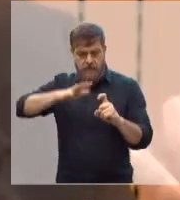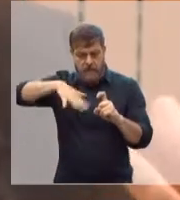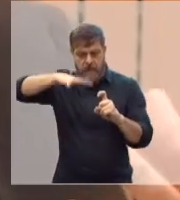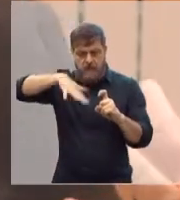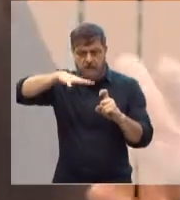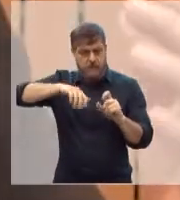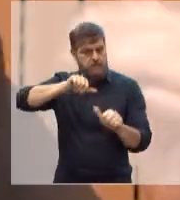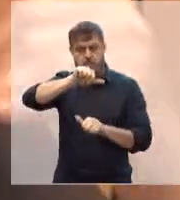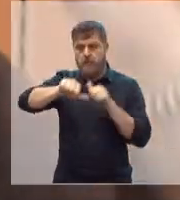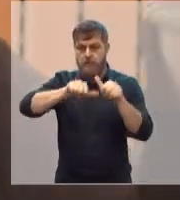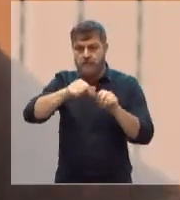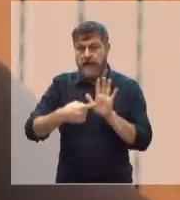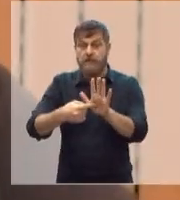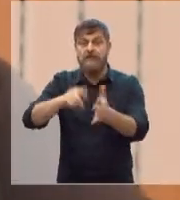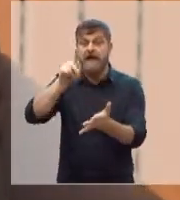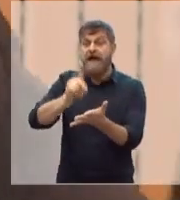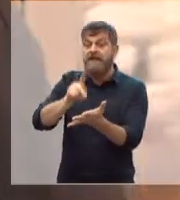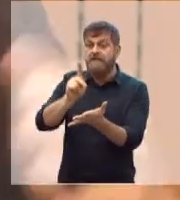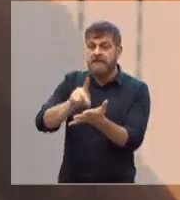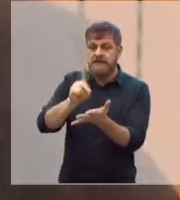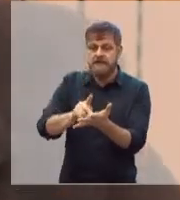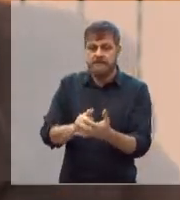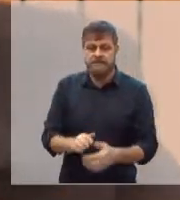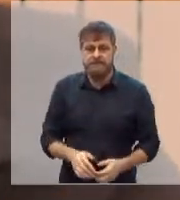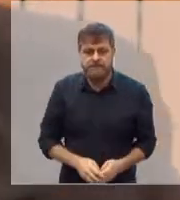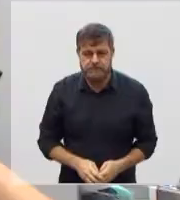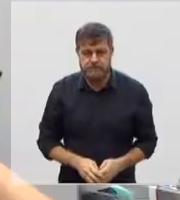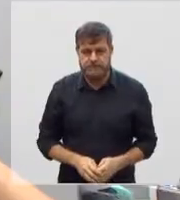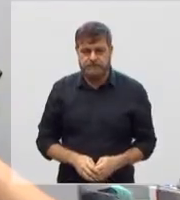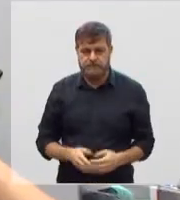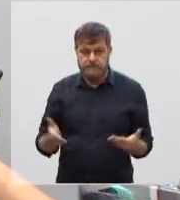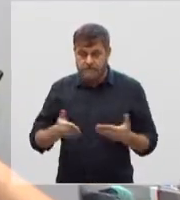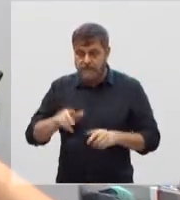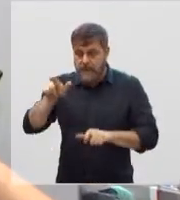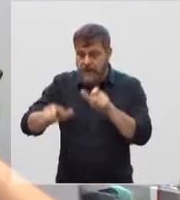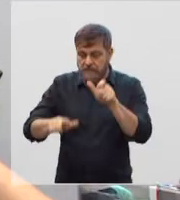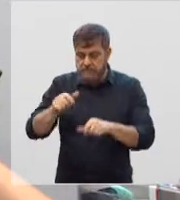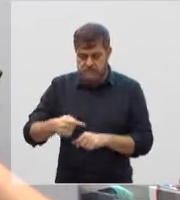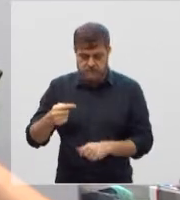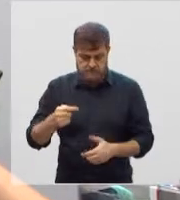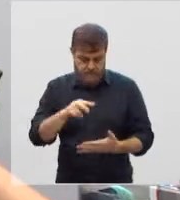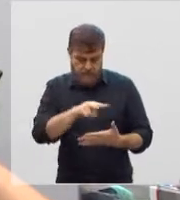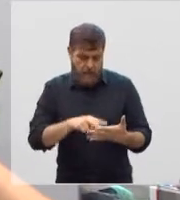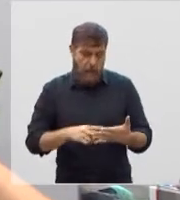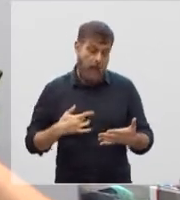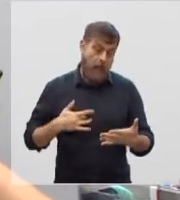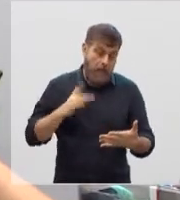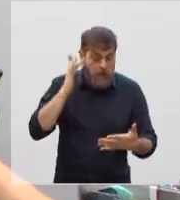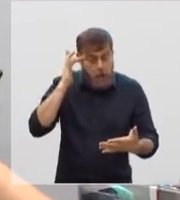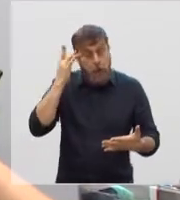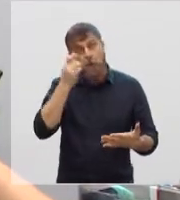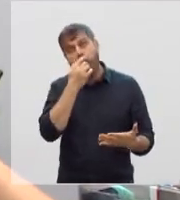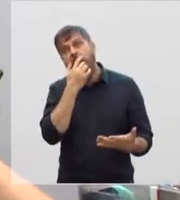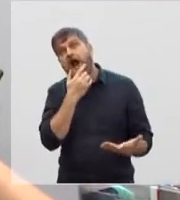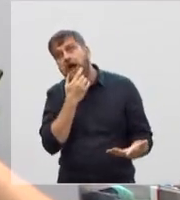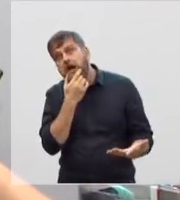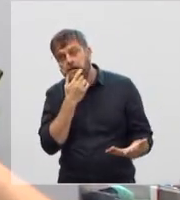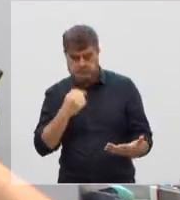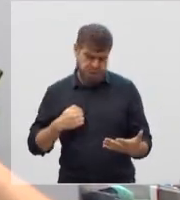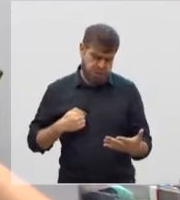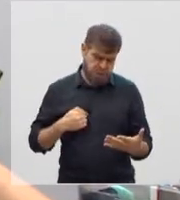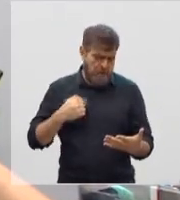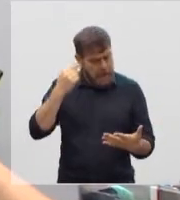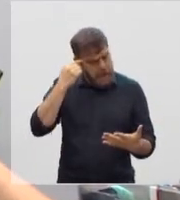desconstruir mitos e mostrar a realidade, porque o que ocorre muito na leitura comum das pessoas é o achismo, né?